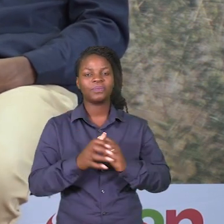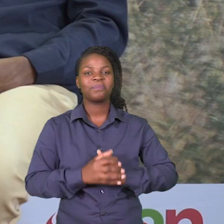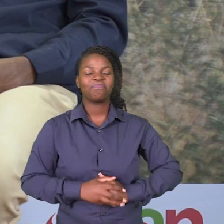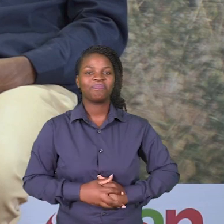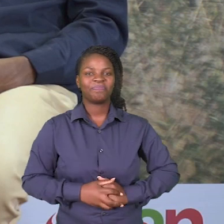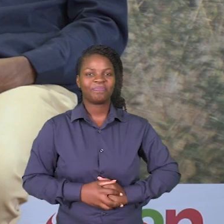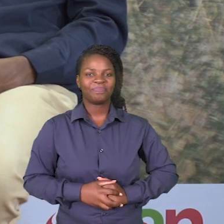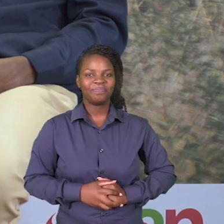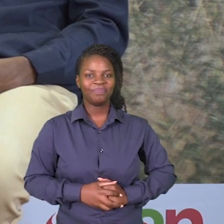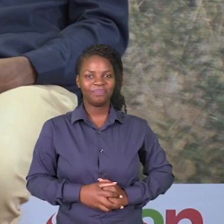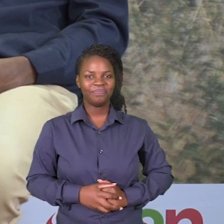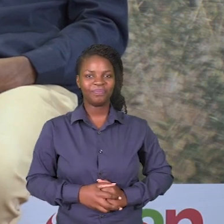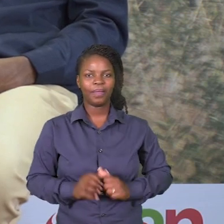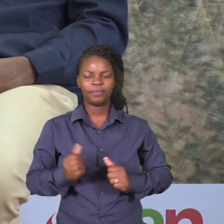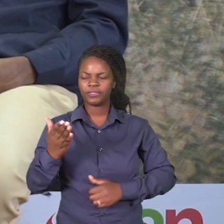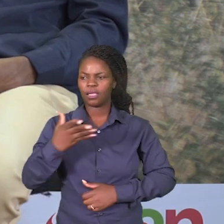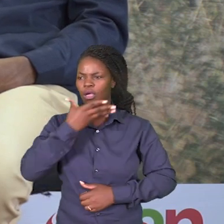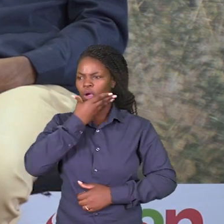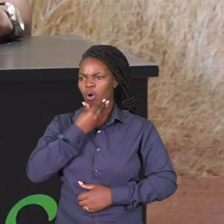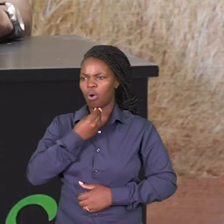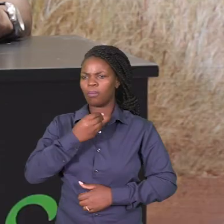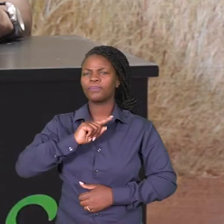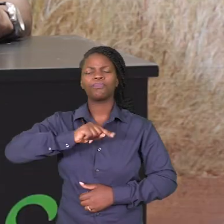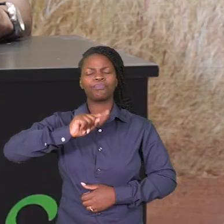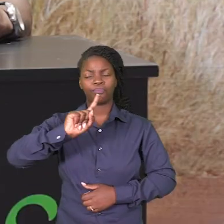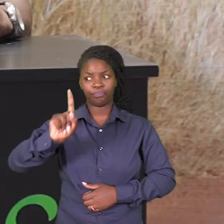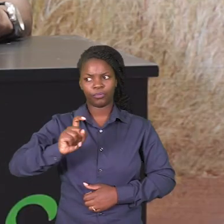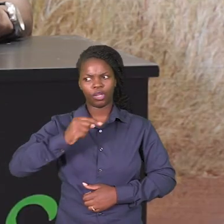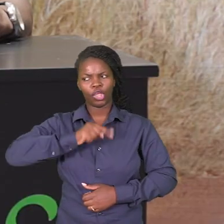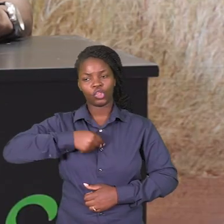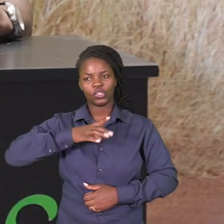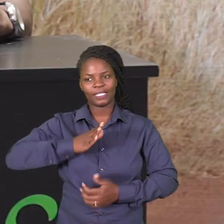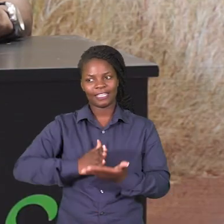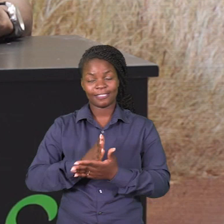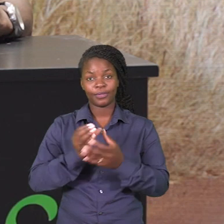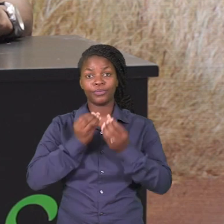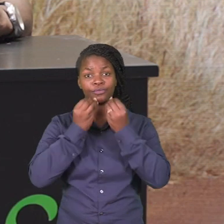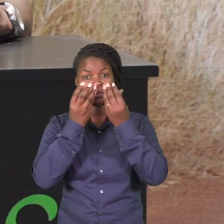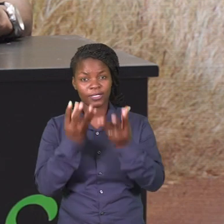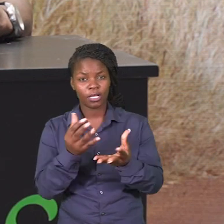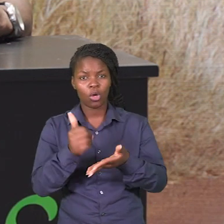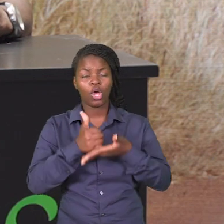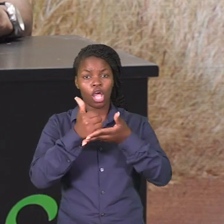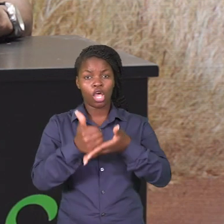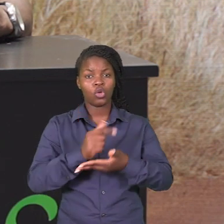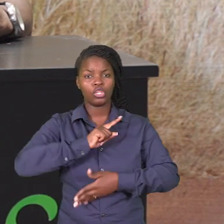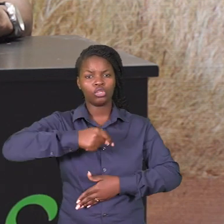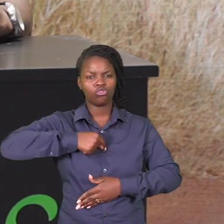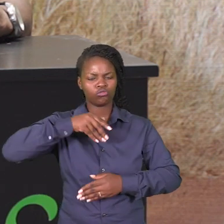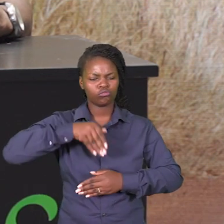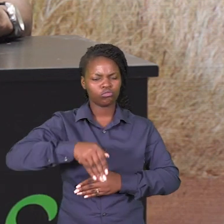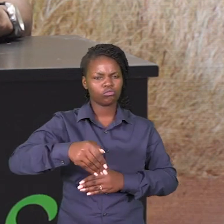outros que o idris também pode exatamente eu ia me diss Ah edr temos acesso à informação que é uma das formas de nós